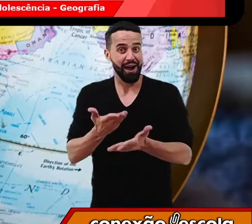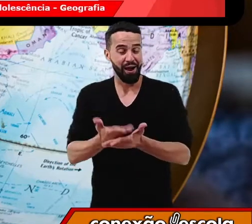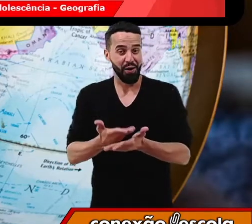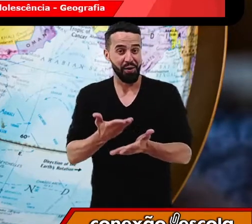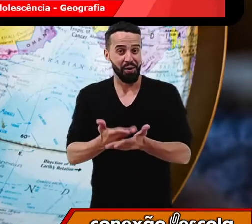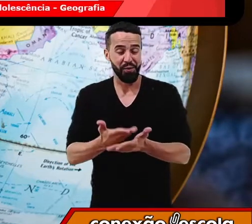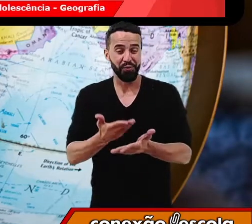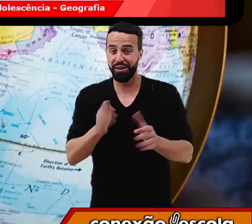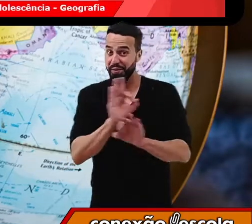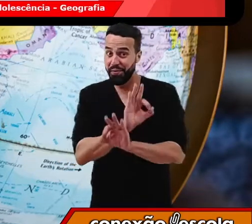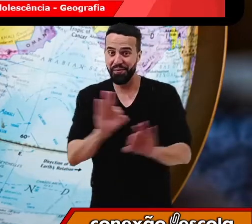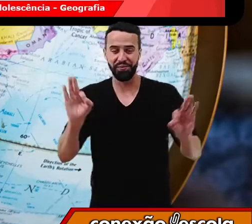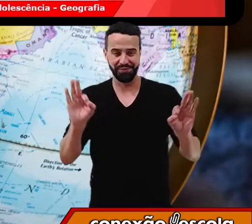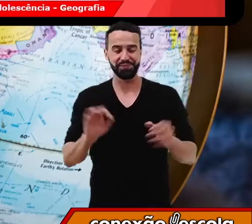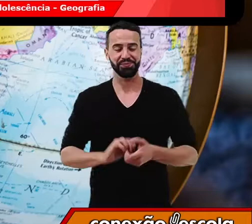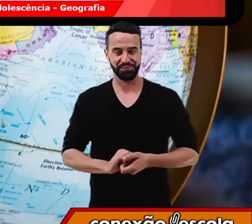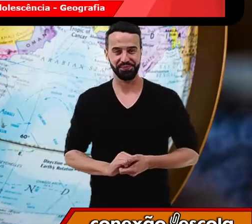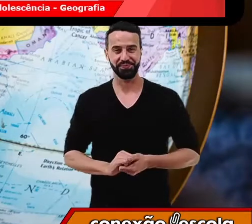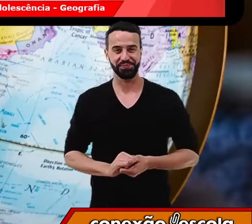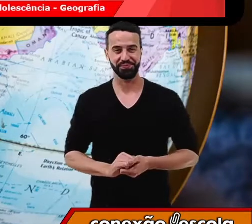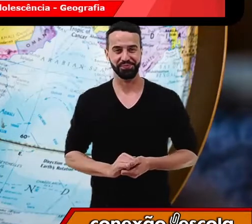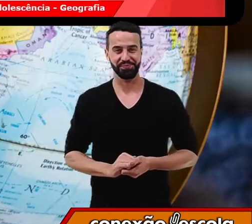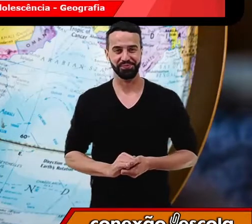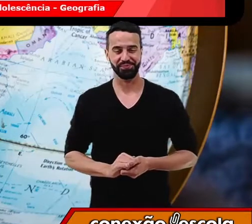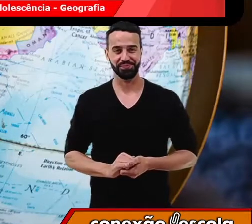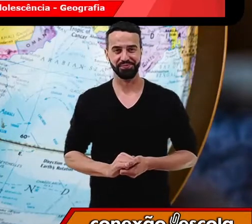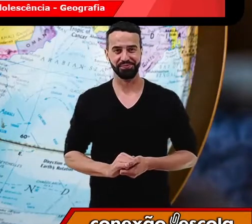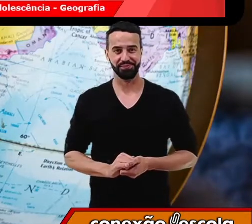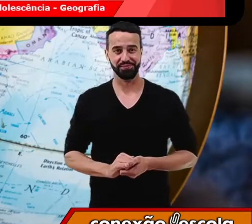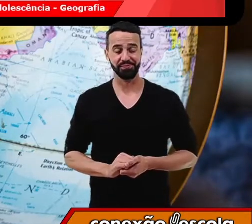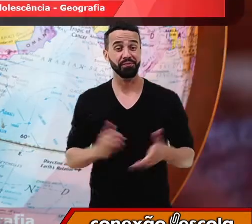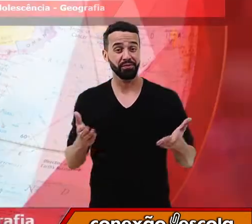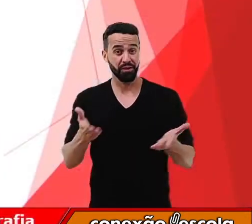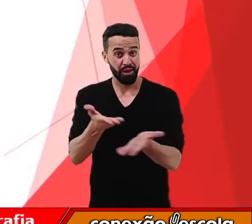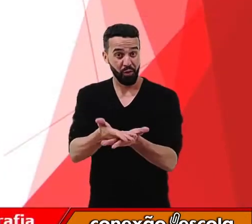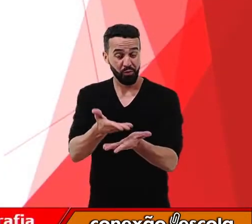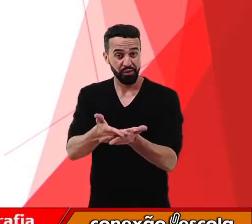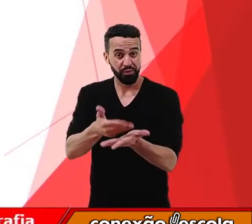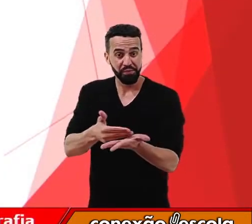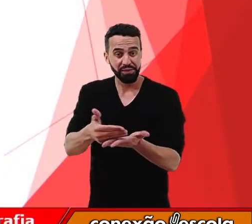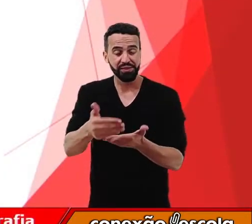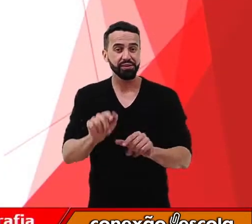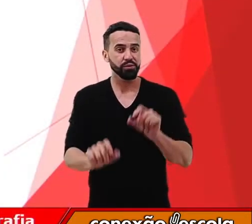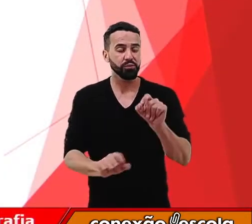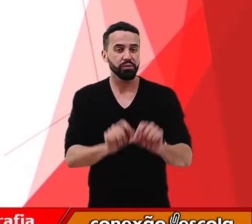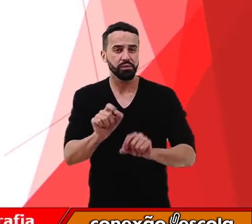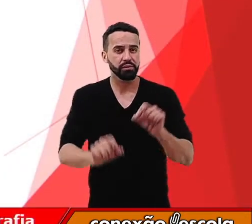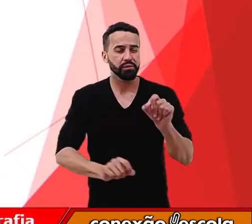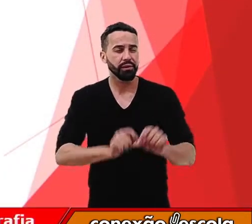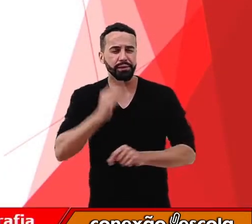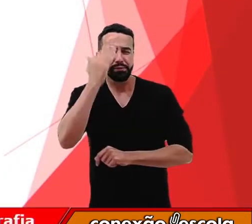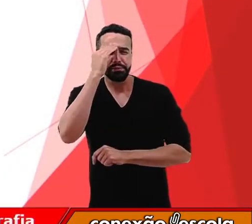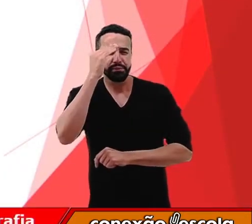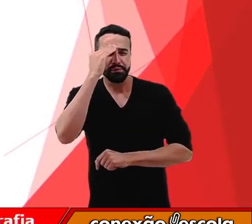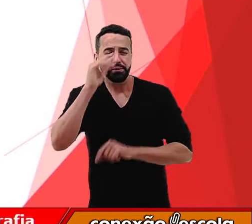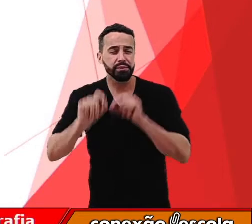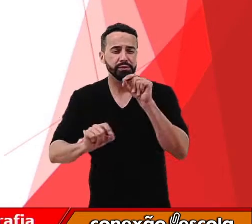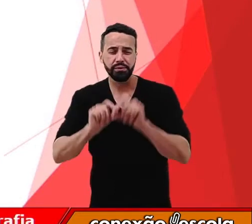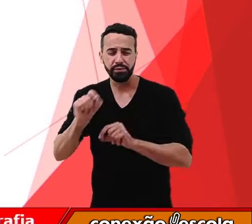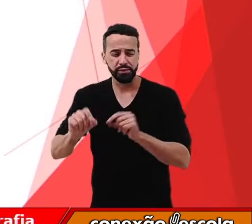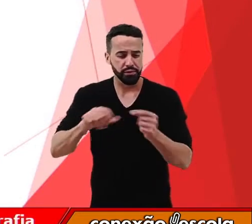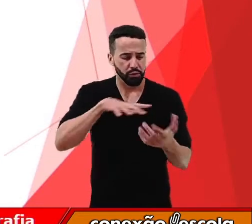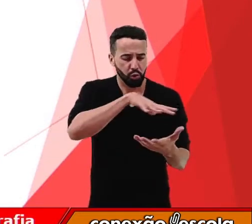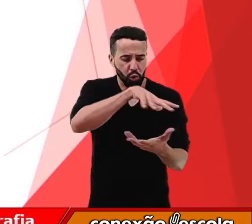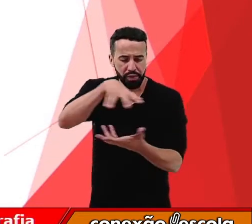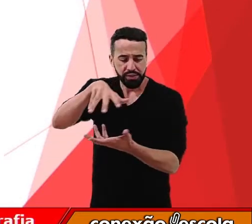pesada, beleza? Olha só, para início de conversa, vamos entender um pouquinho o que é a globalização.